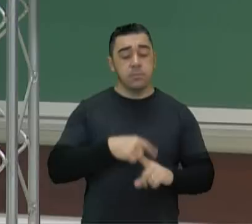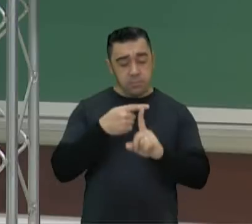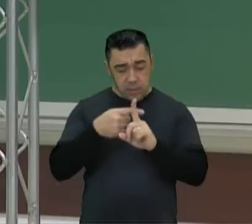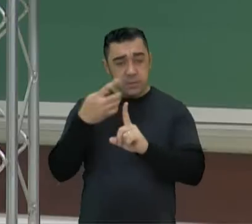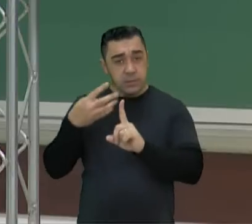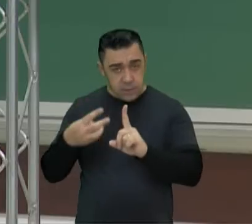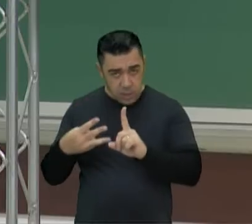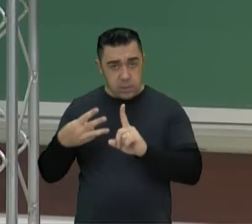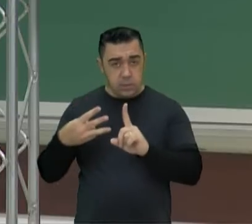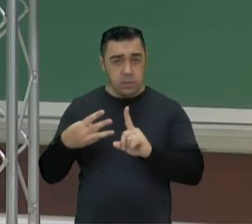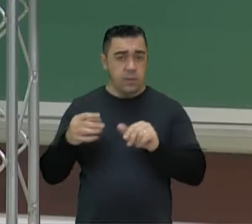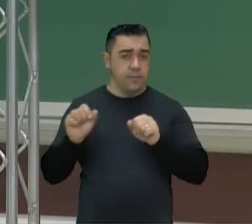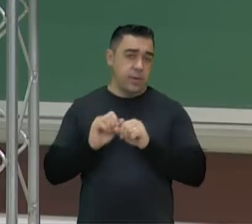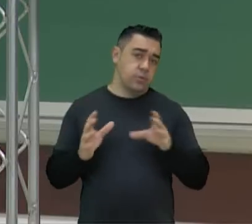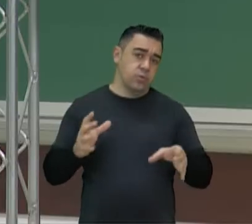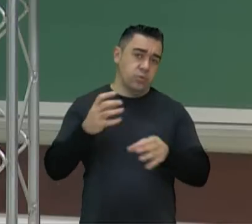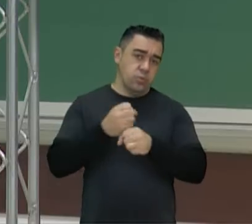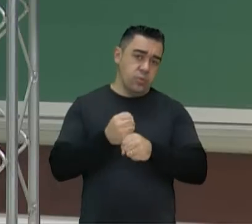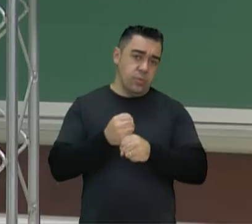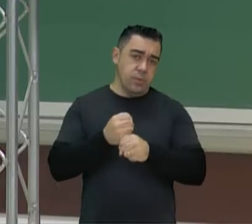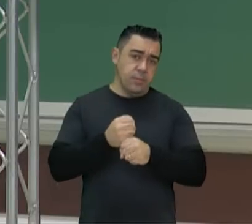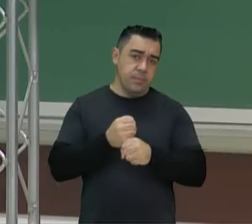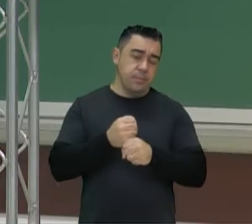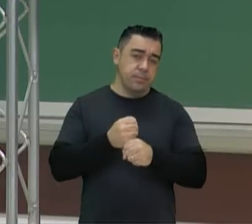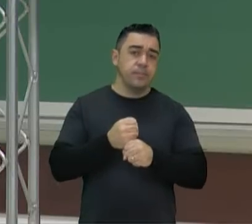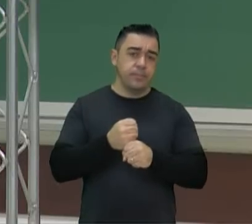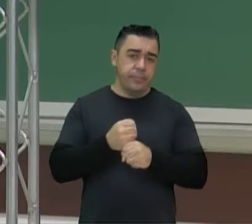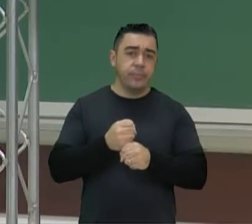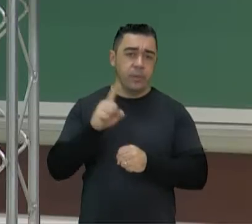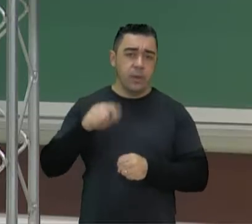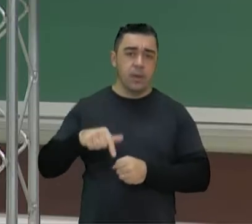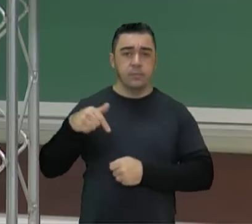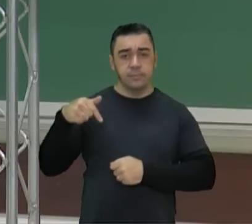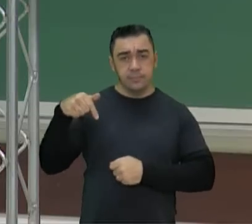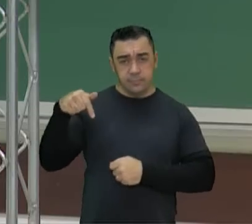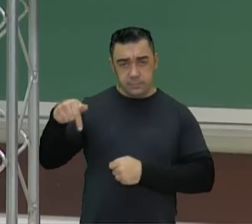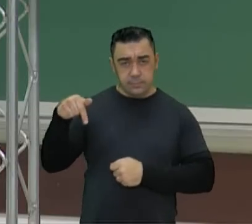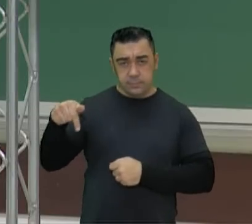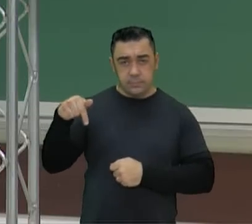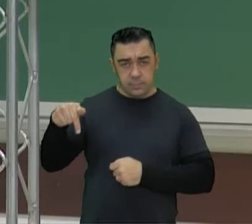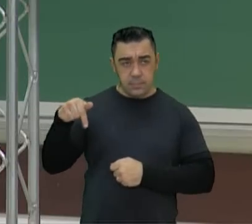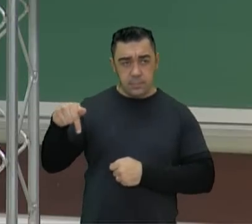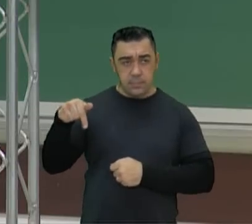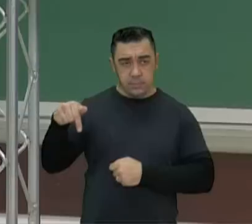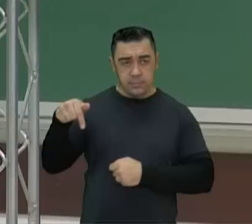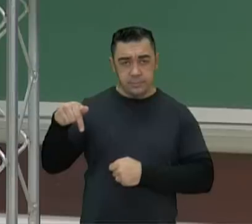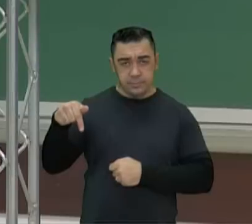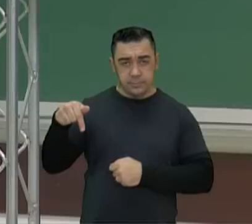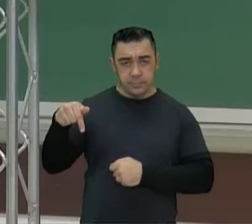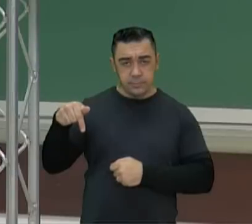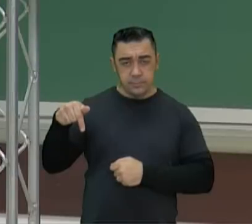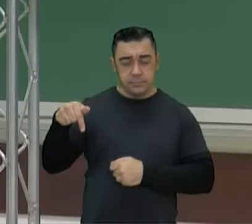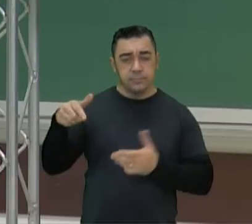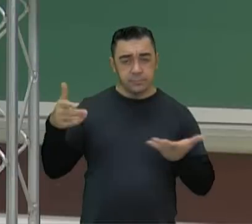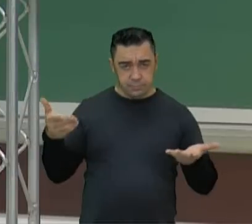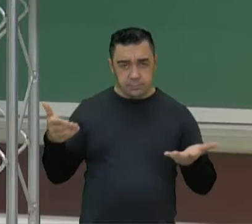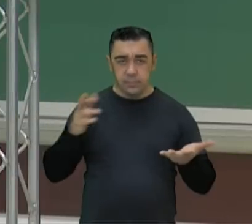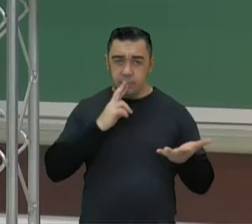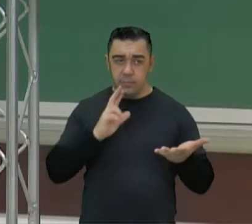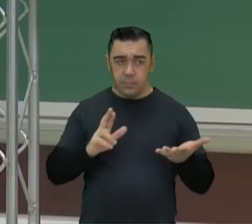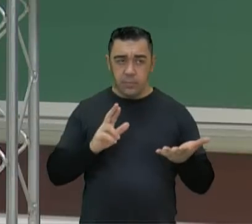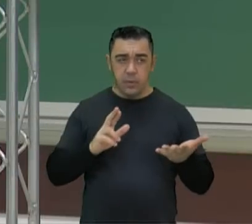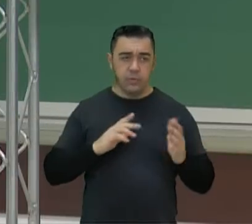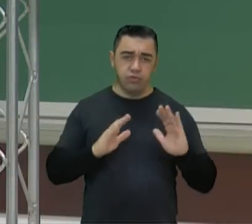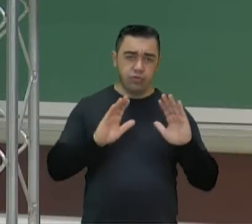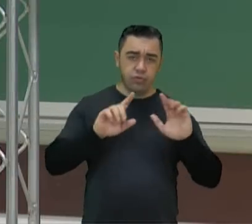3, realizando a soma desses dois, é o mesmo que a adição de 4 mais 3. Você remove